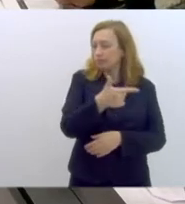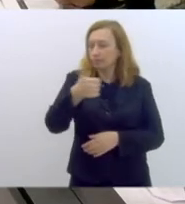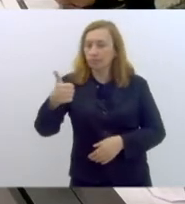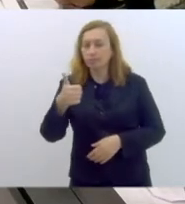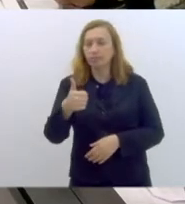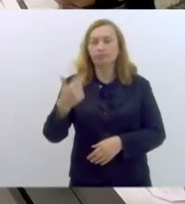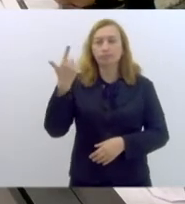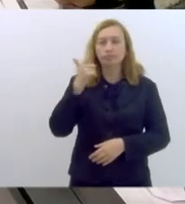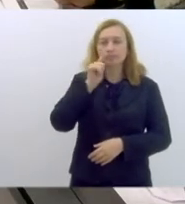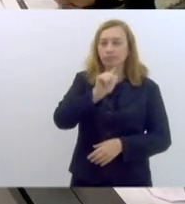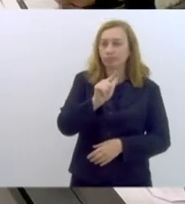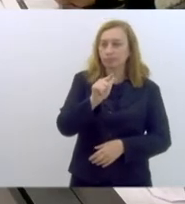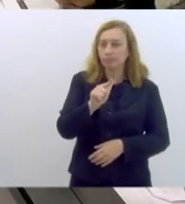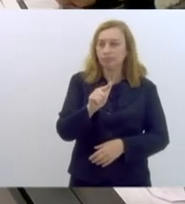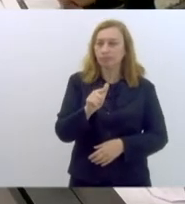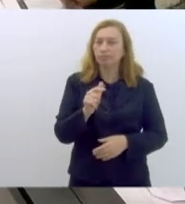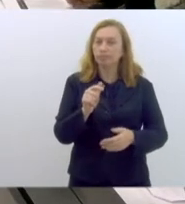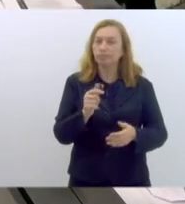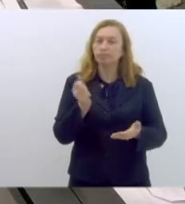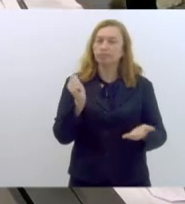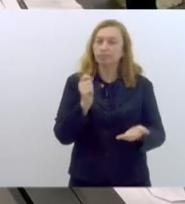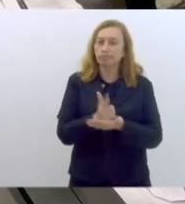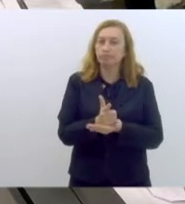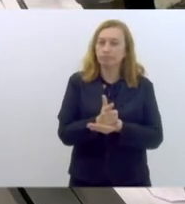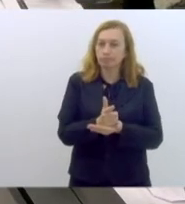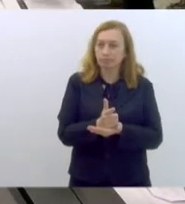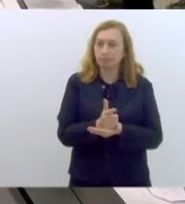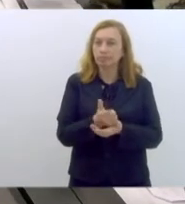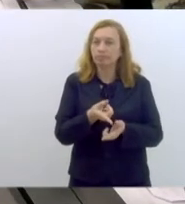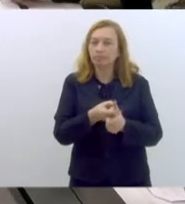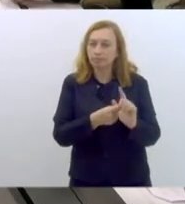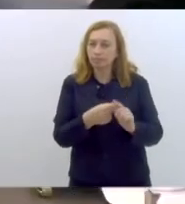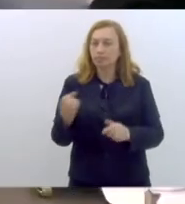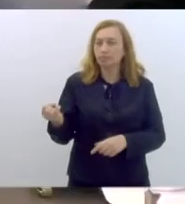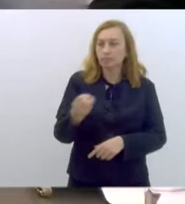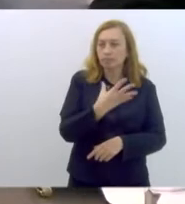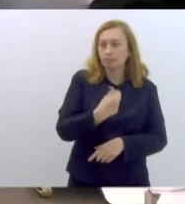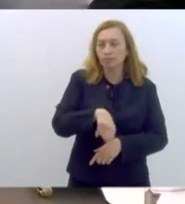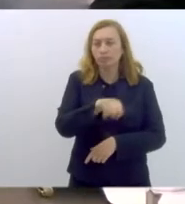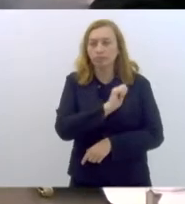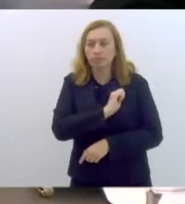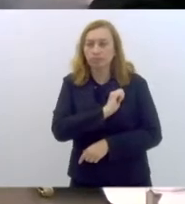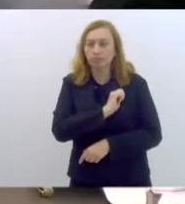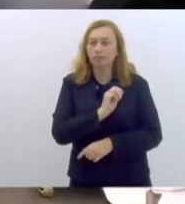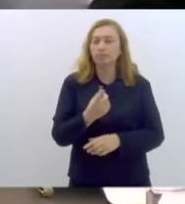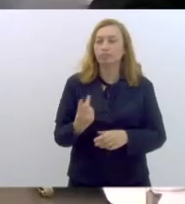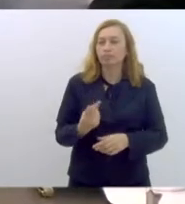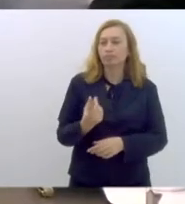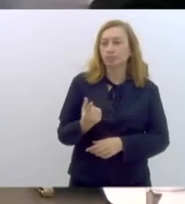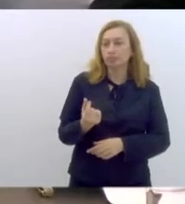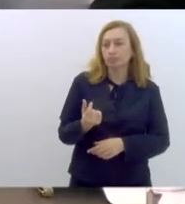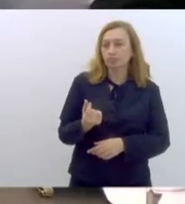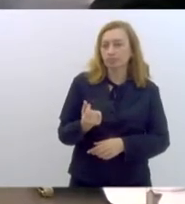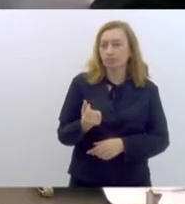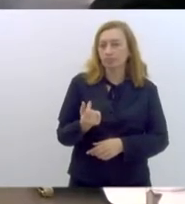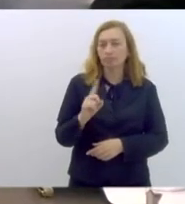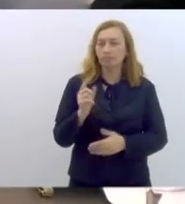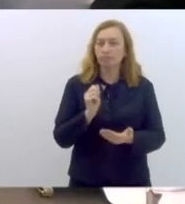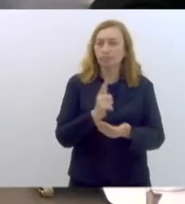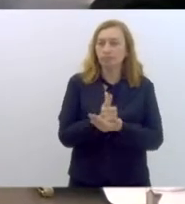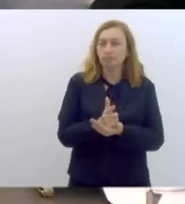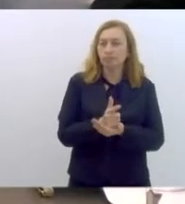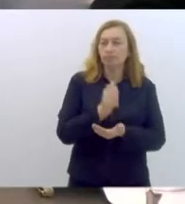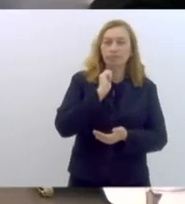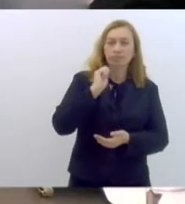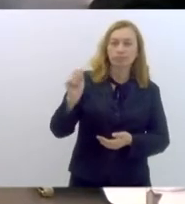a liminar para não pagar dívida já em virtude do novo regime. E aí os valores, né, que nós não estamos pagando desde abril